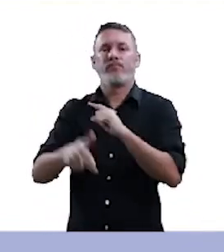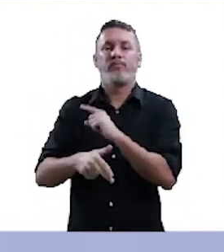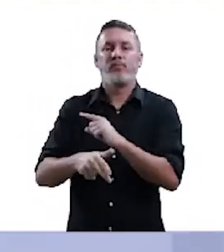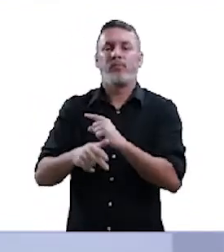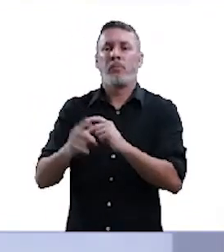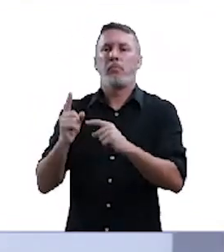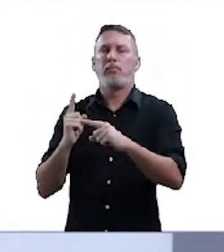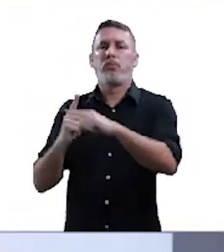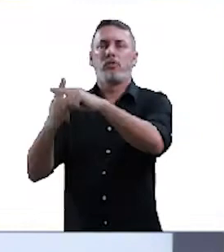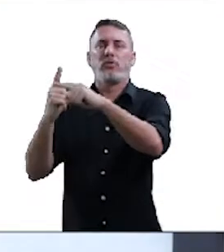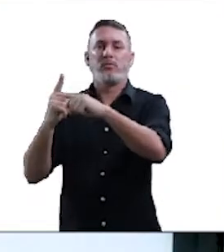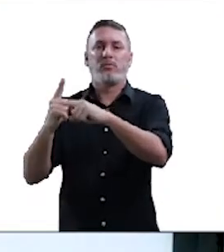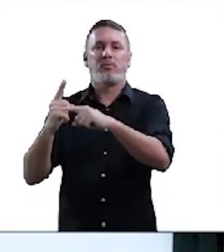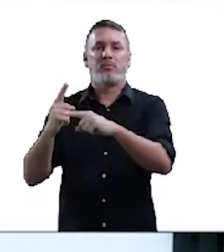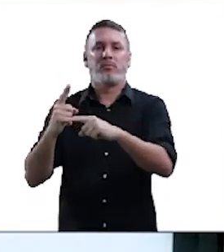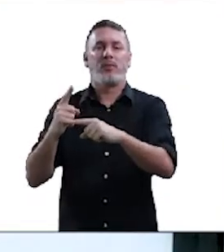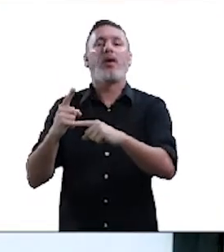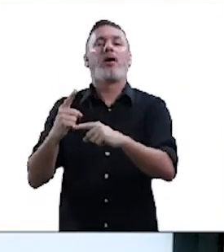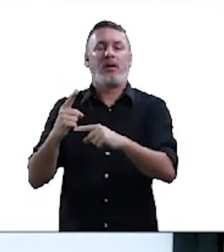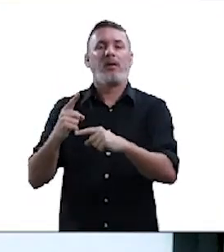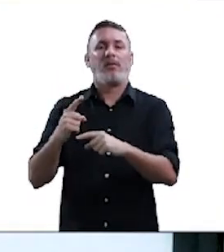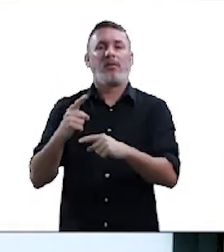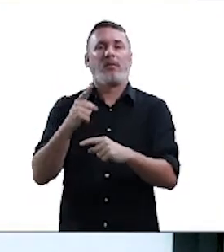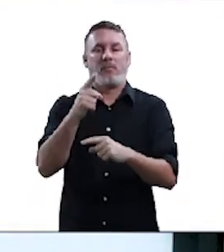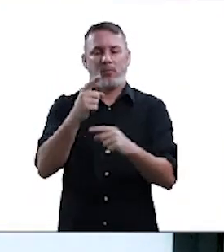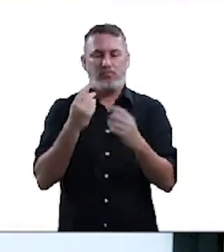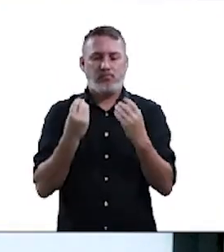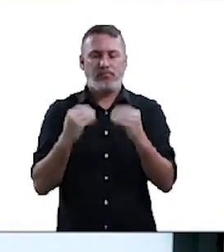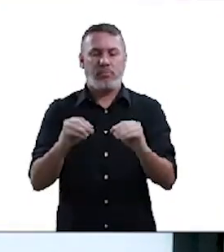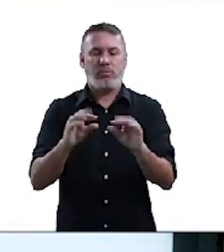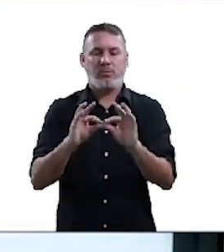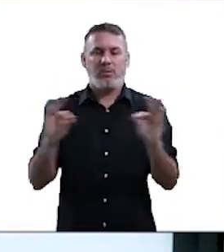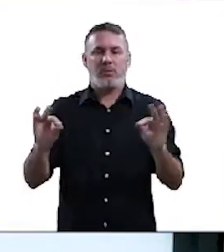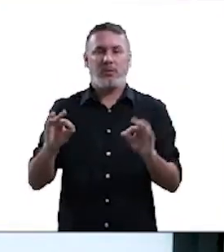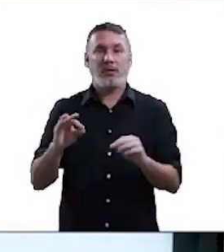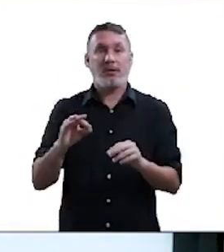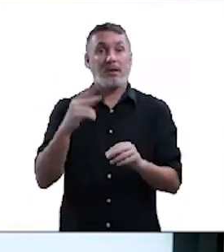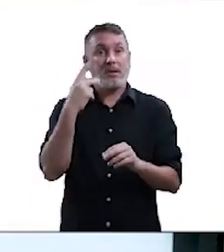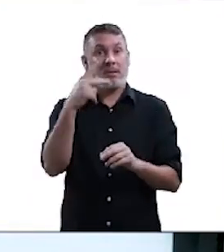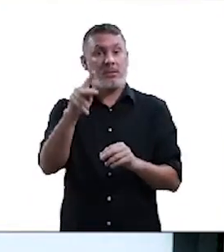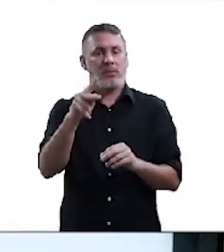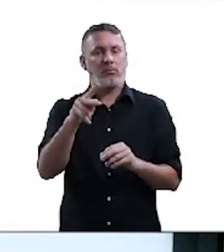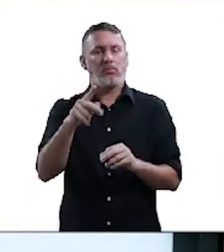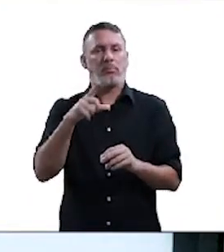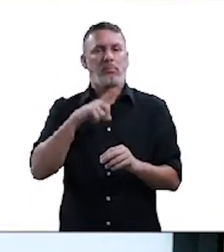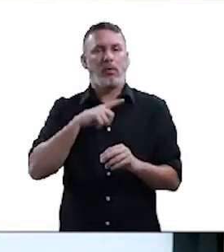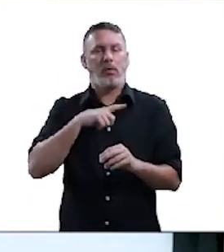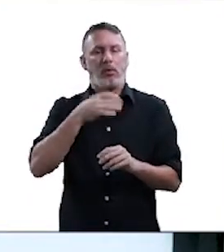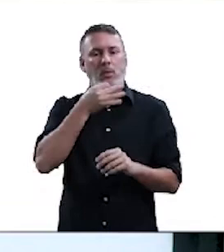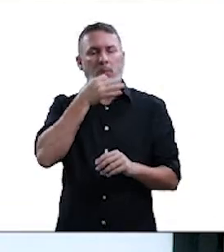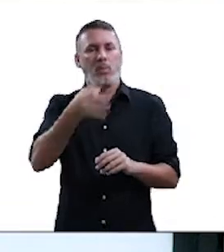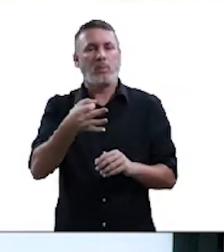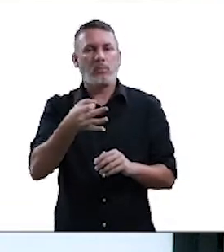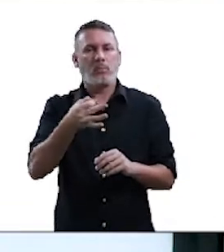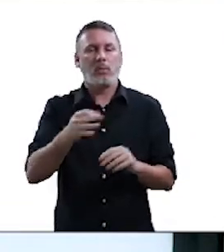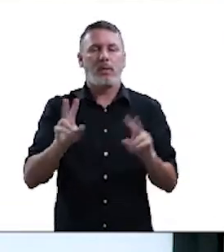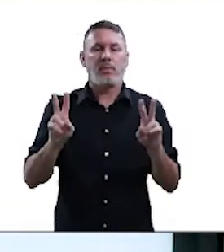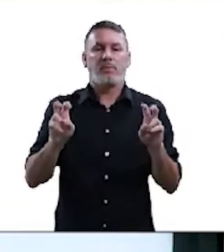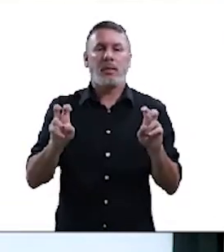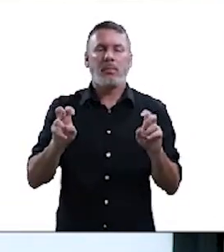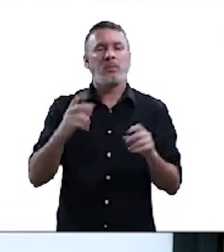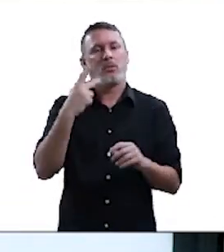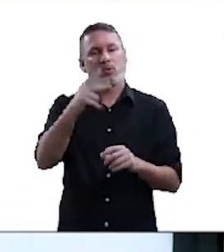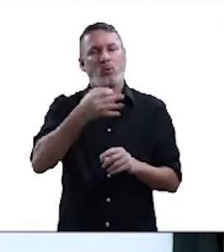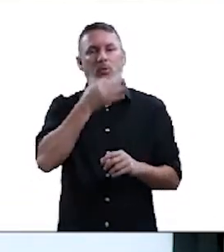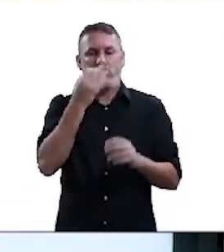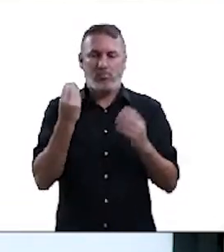Você já joga ali o posicionamento, já joga ali a sua posição diante de uma